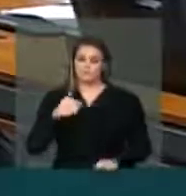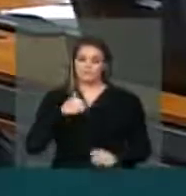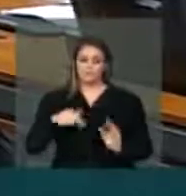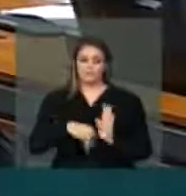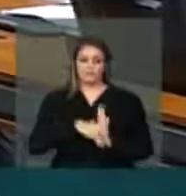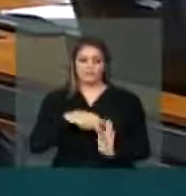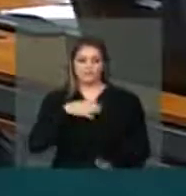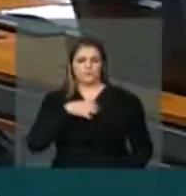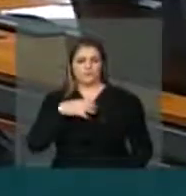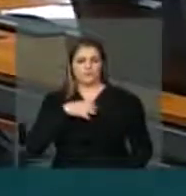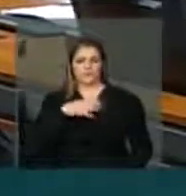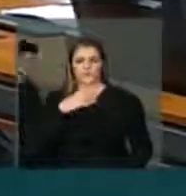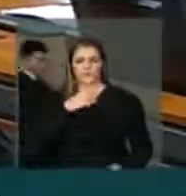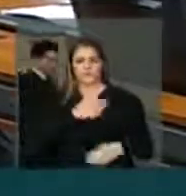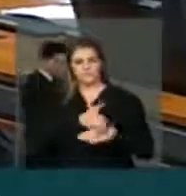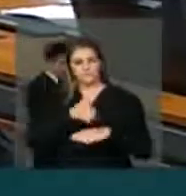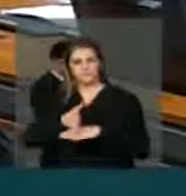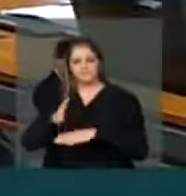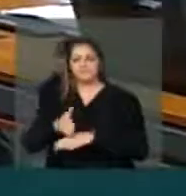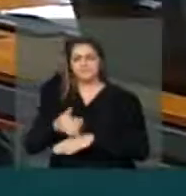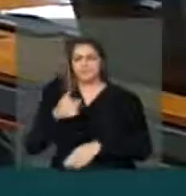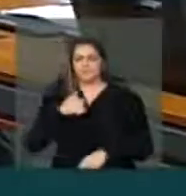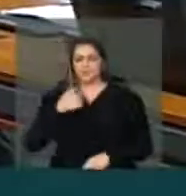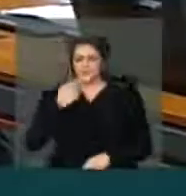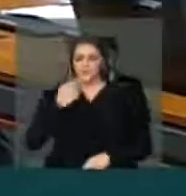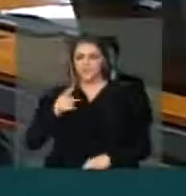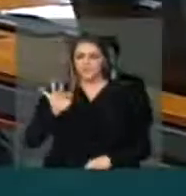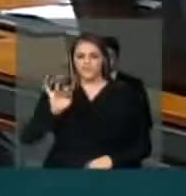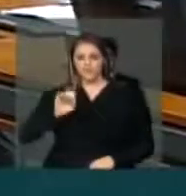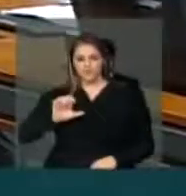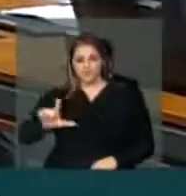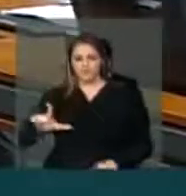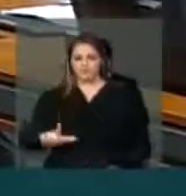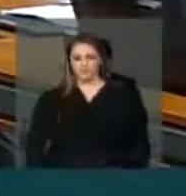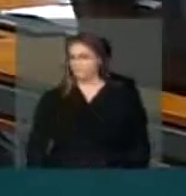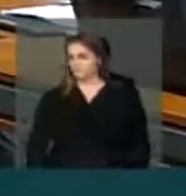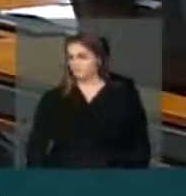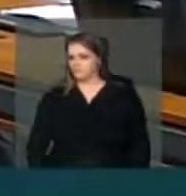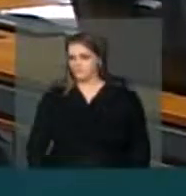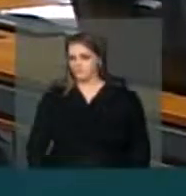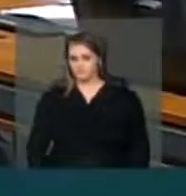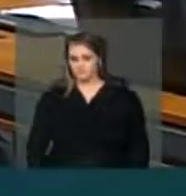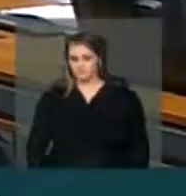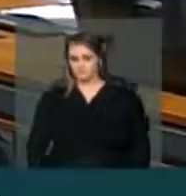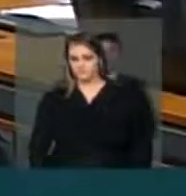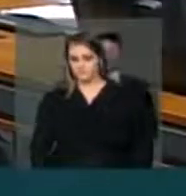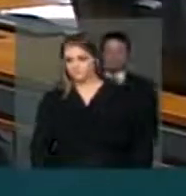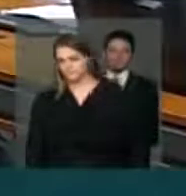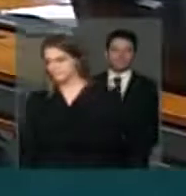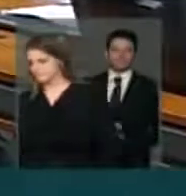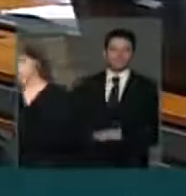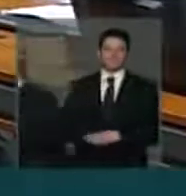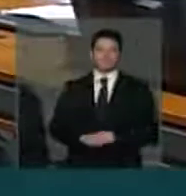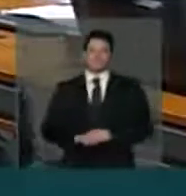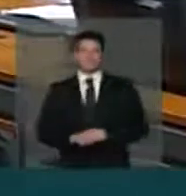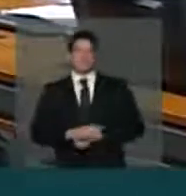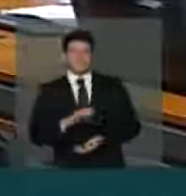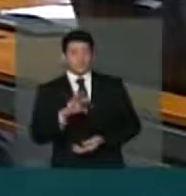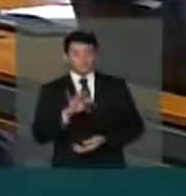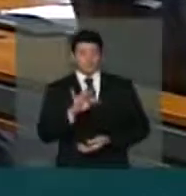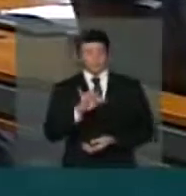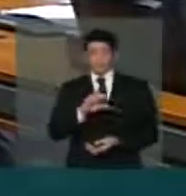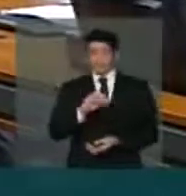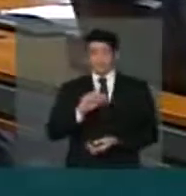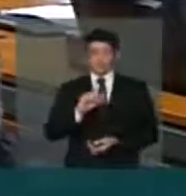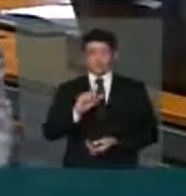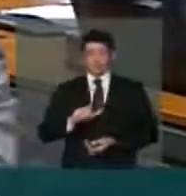oeste, no sudoeste da Bahia, eu posso falar da FIOL, que o senhor citou aqui como uma das grandes ferrovias que o governo federal está fazendo. A FIOL, meu